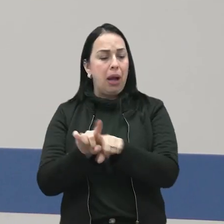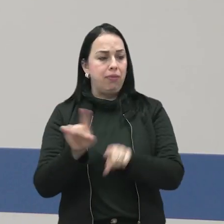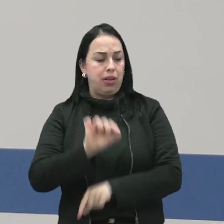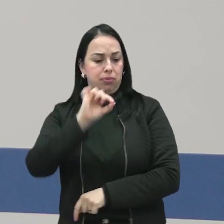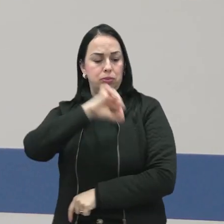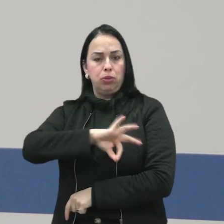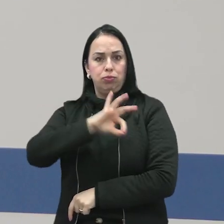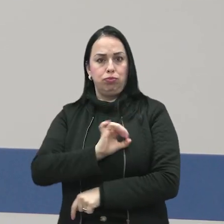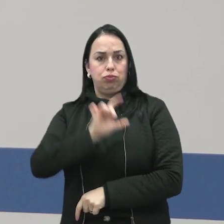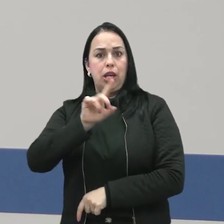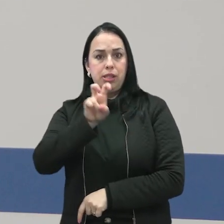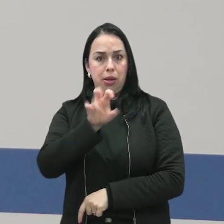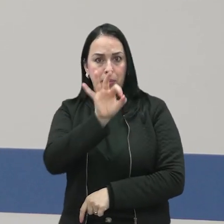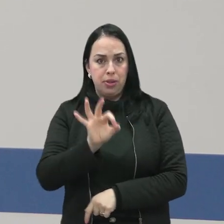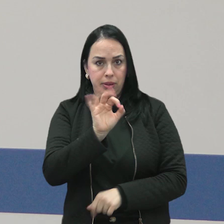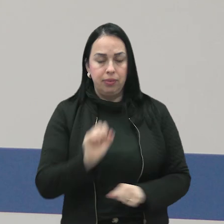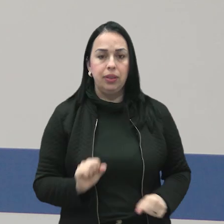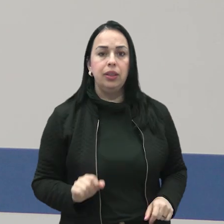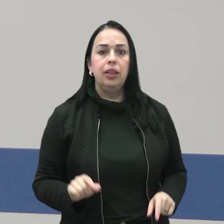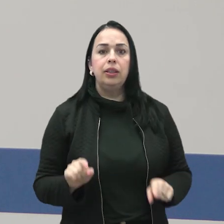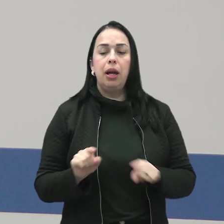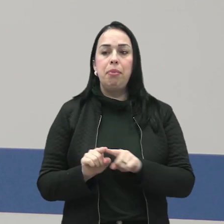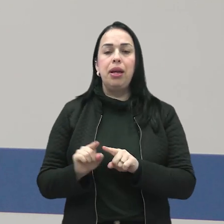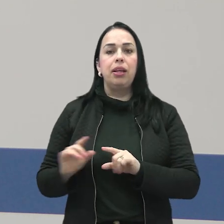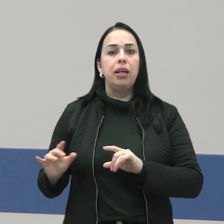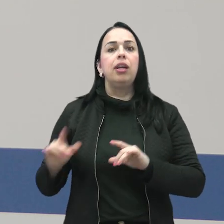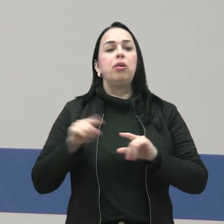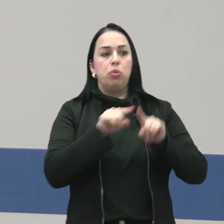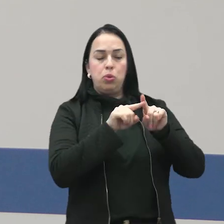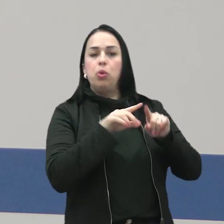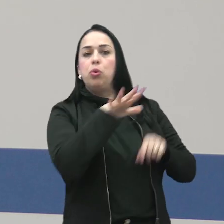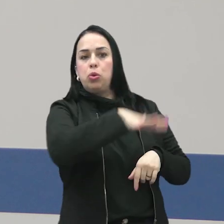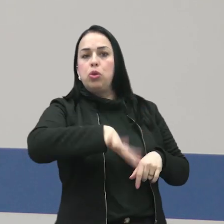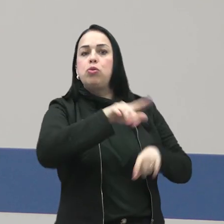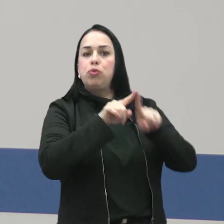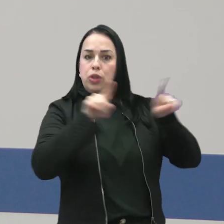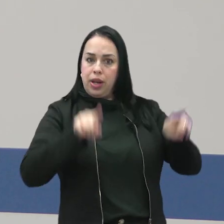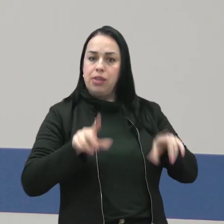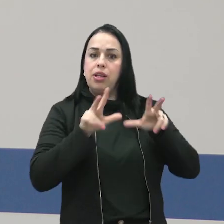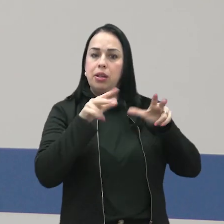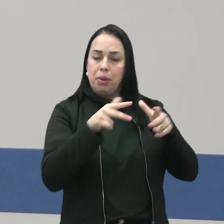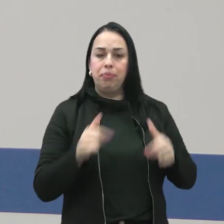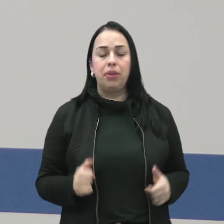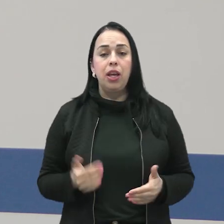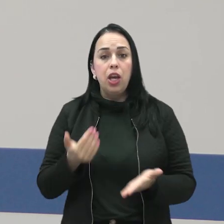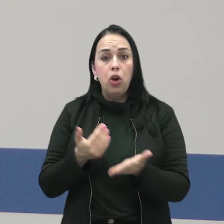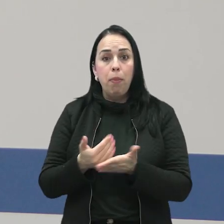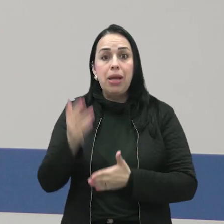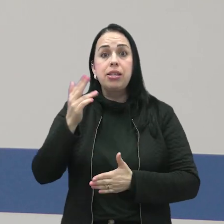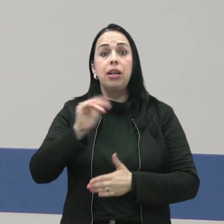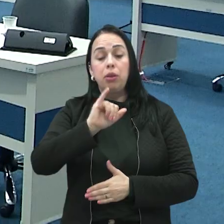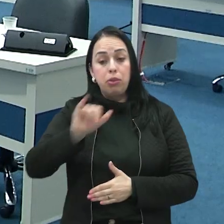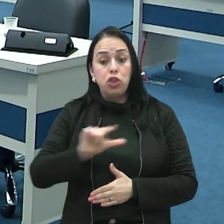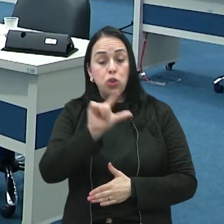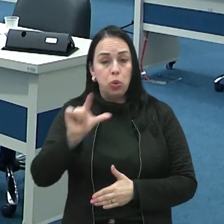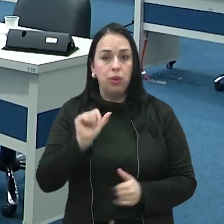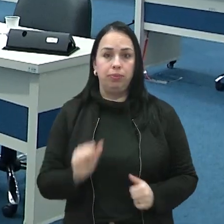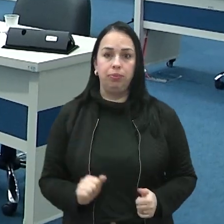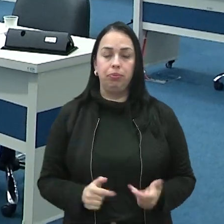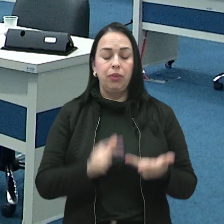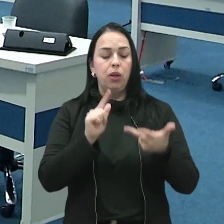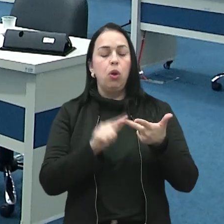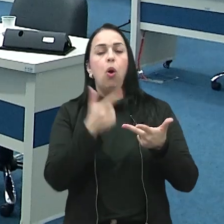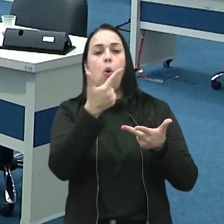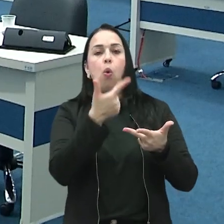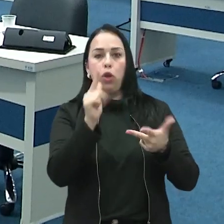emenda da mesa diretora da Câmara estende o direito aos servidores da Câmara. O reajuste passa a valer a partir de julho. Outro projeto